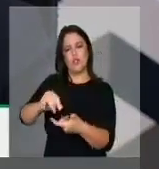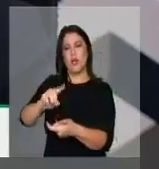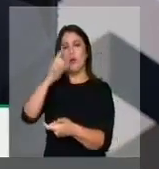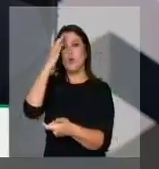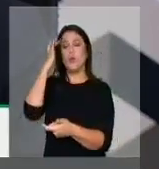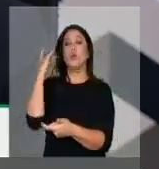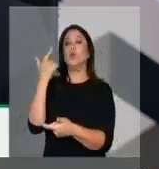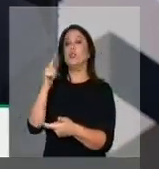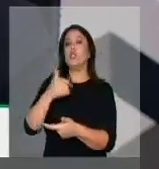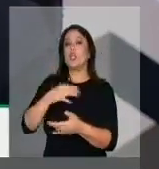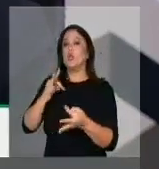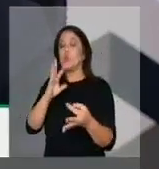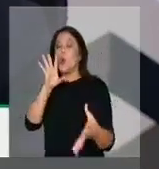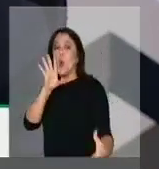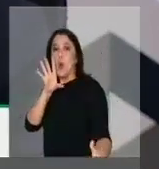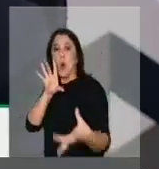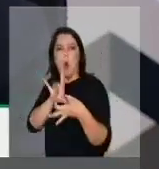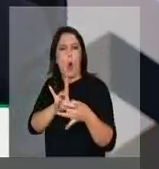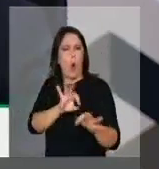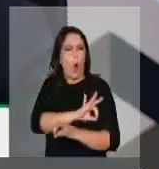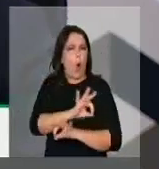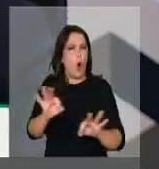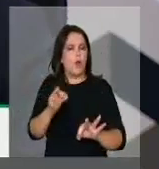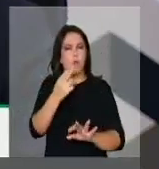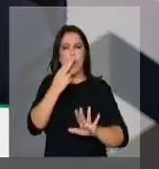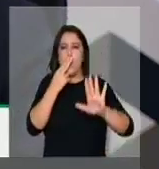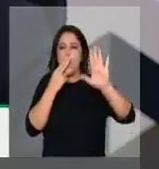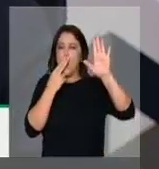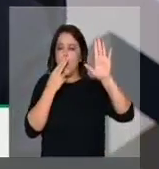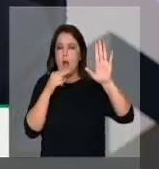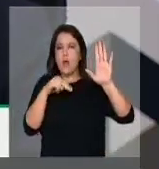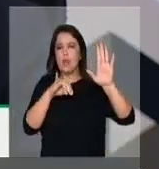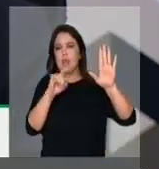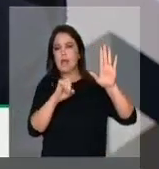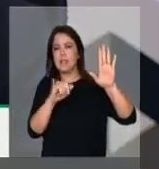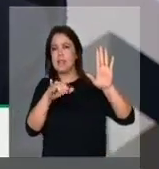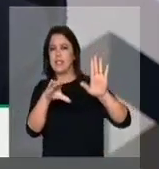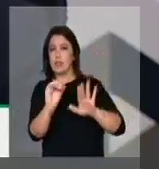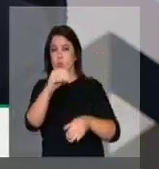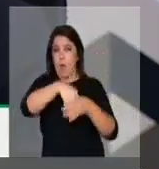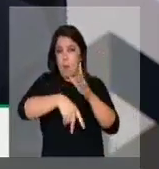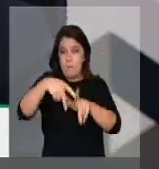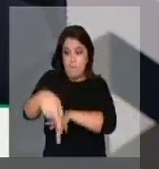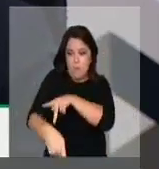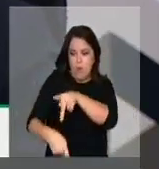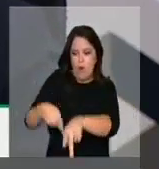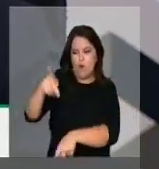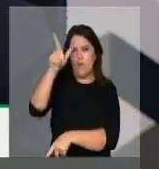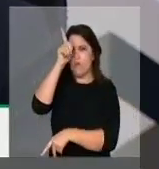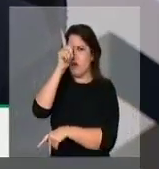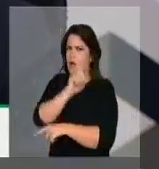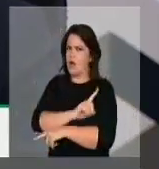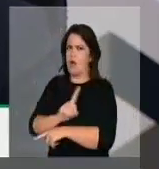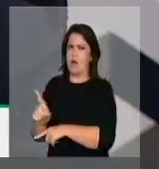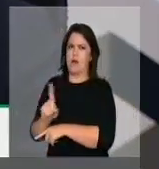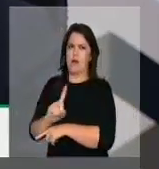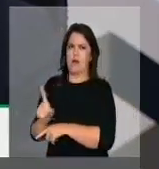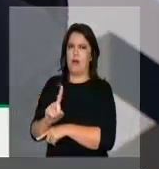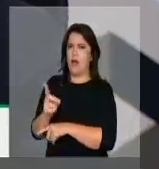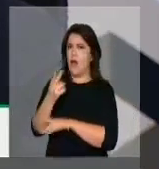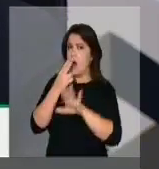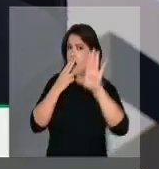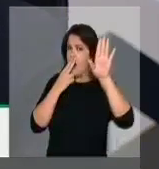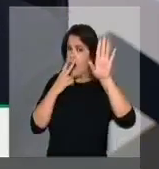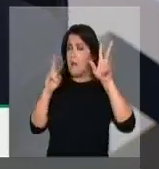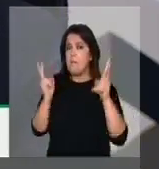um consenso sobre o nazismo e o nazismo não foi um processo do povo alemão. Uma das técnicas